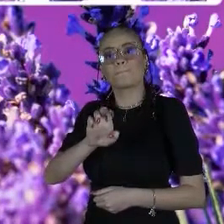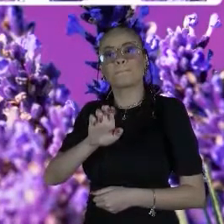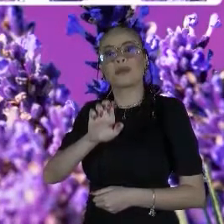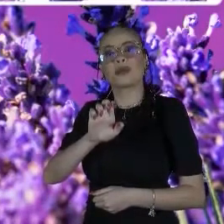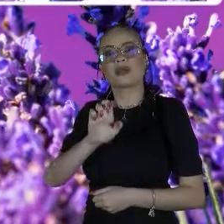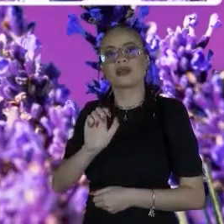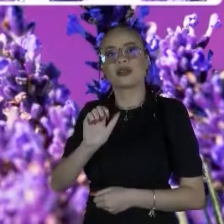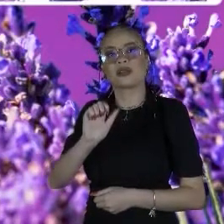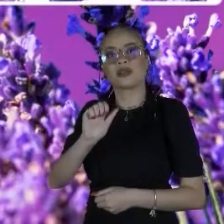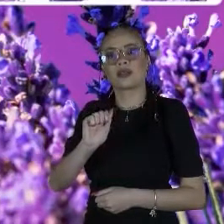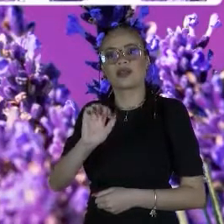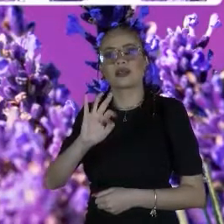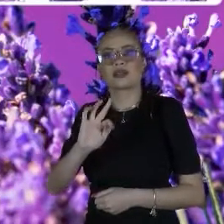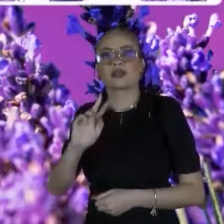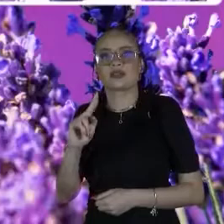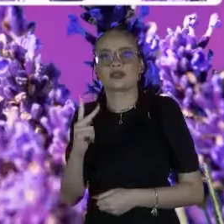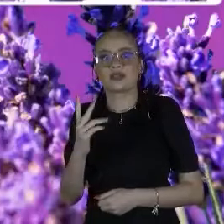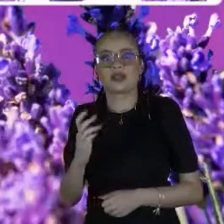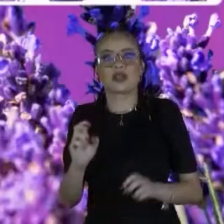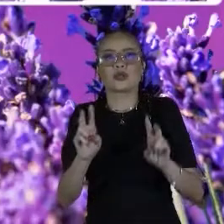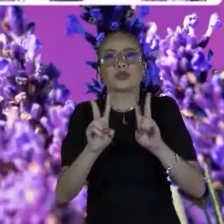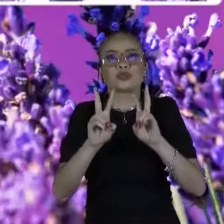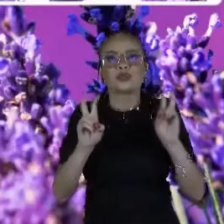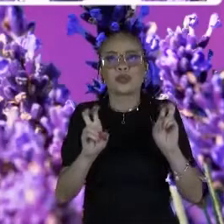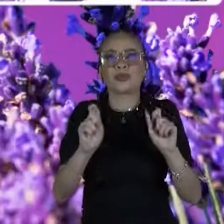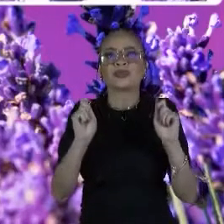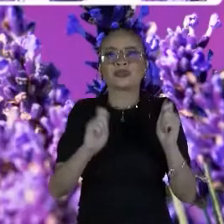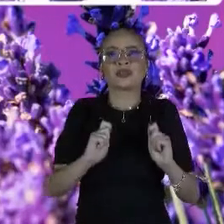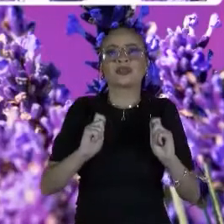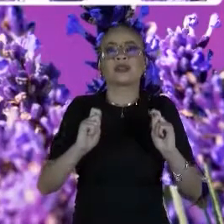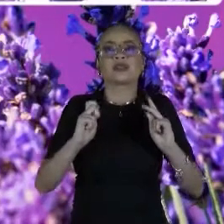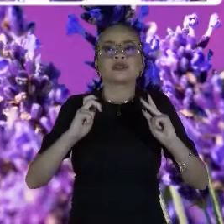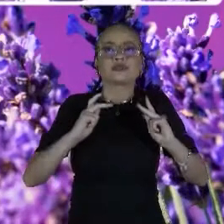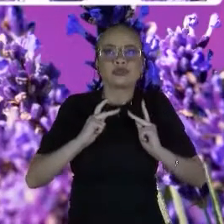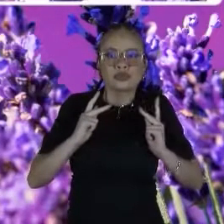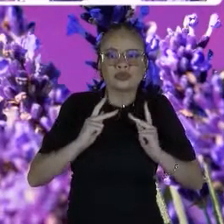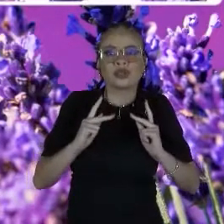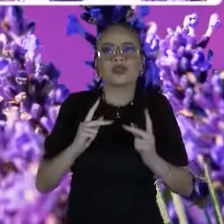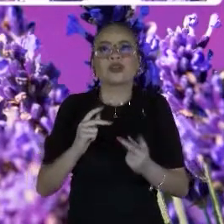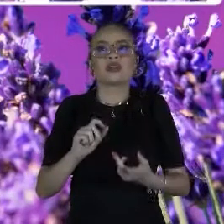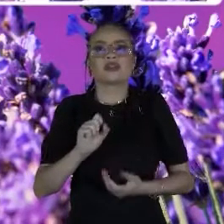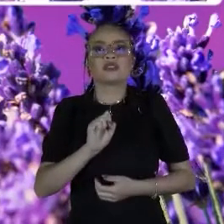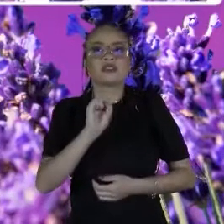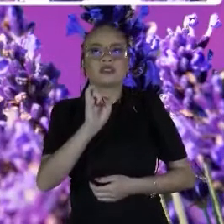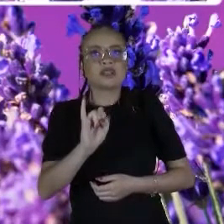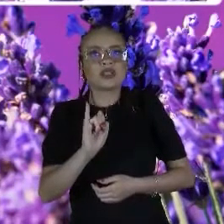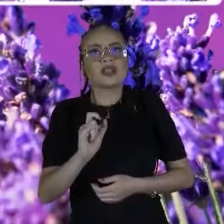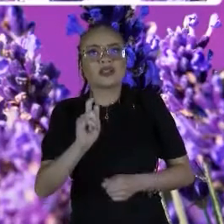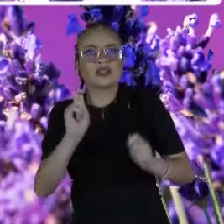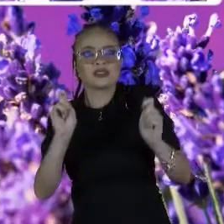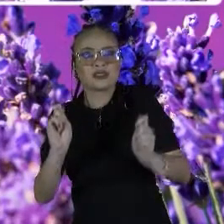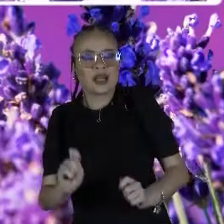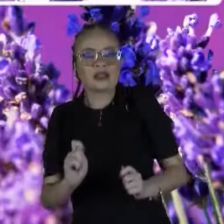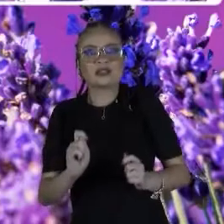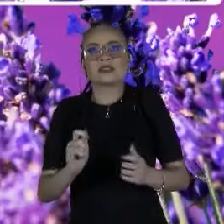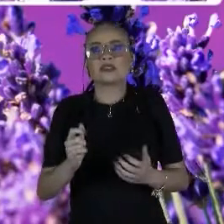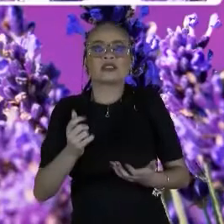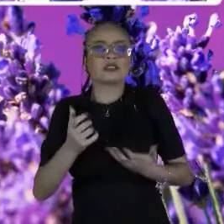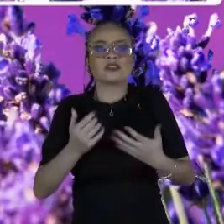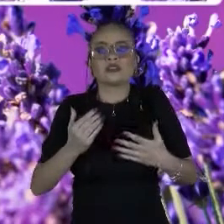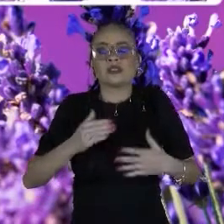excelente para questões respiratórios Às vezes você tava alguma dificuldade em ali Você pode passar no peito ele ajuda demais